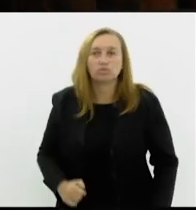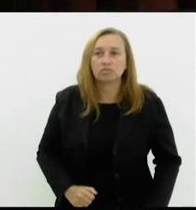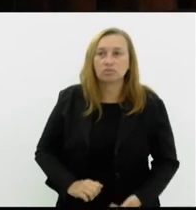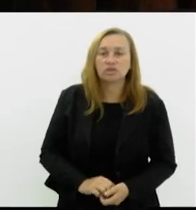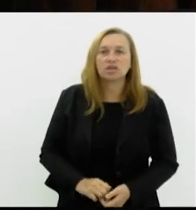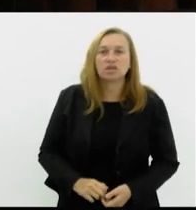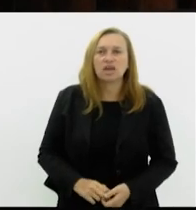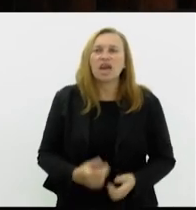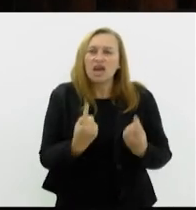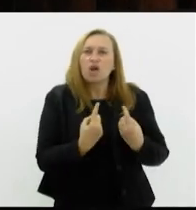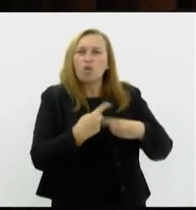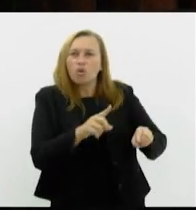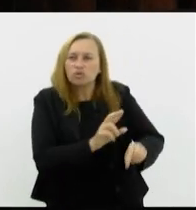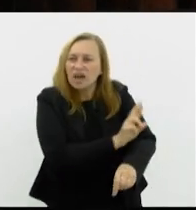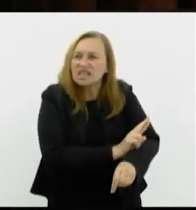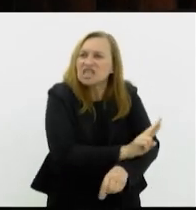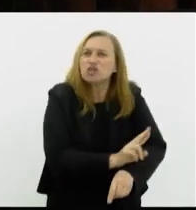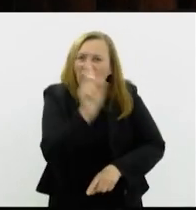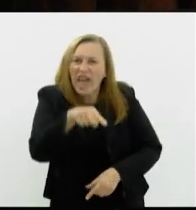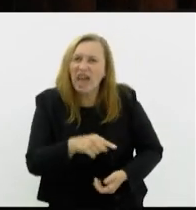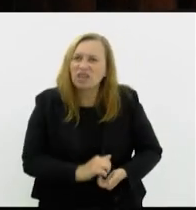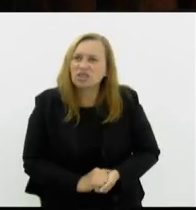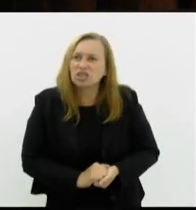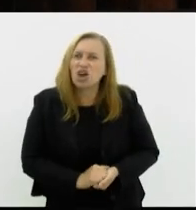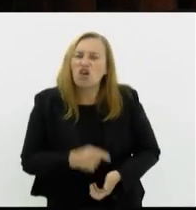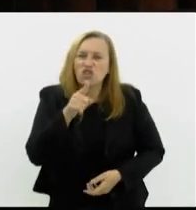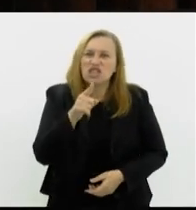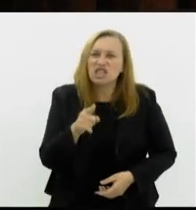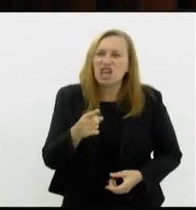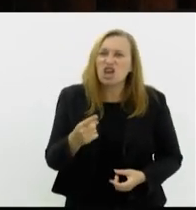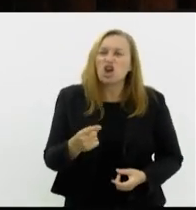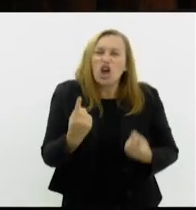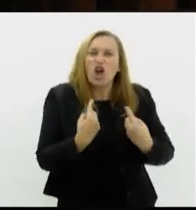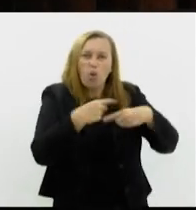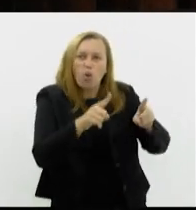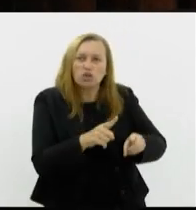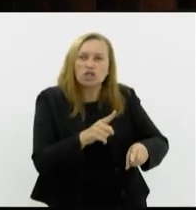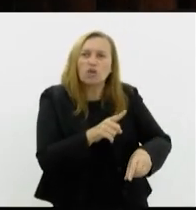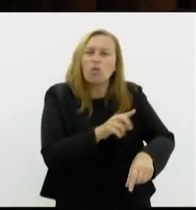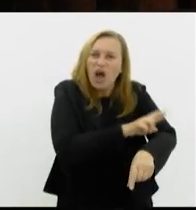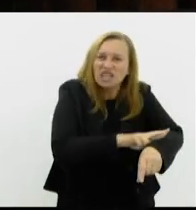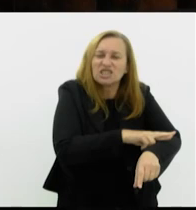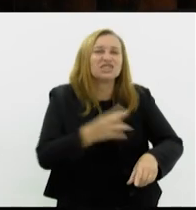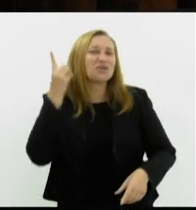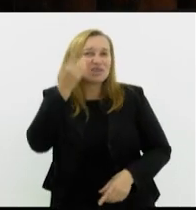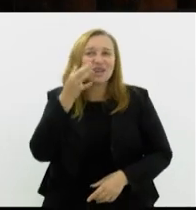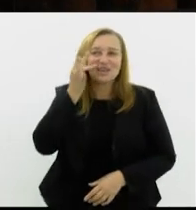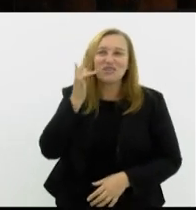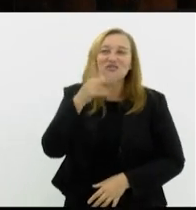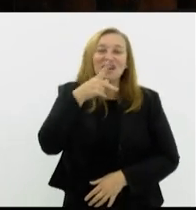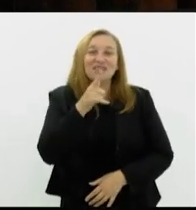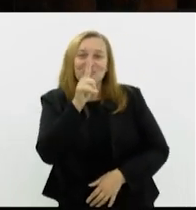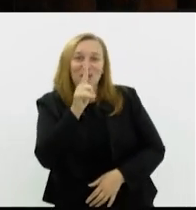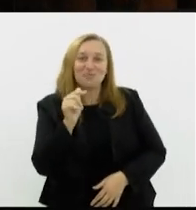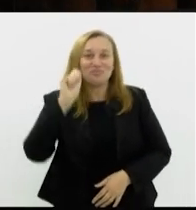É assim que se combate o racismo? Vossa Excelência combate o racismo, deputado Serafini? Falando de pau